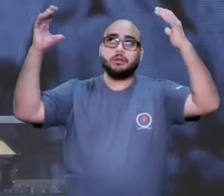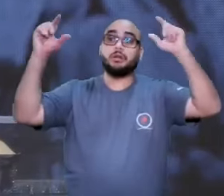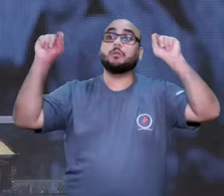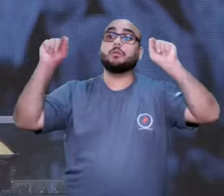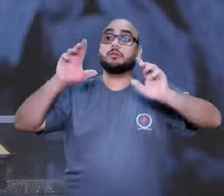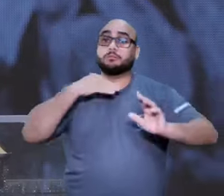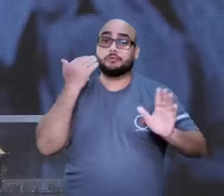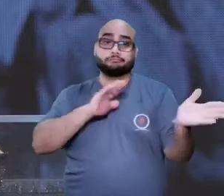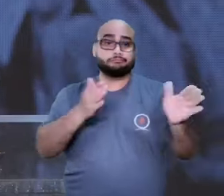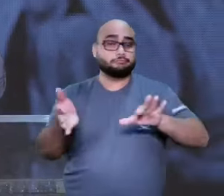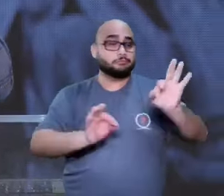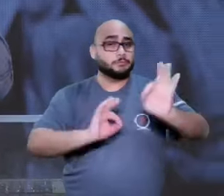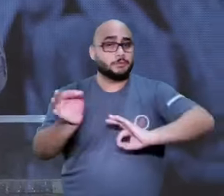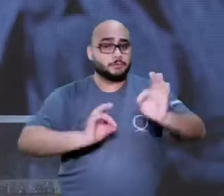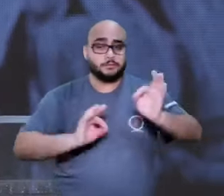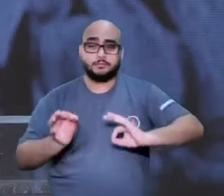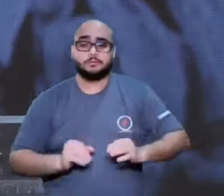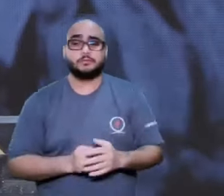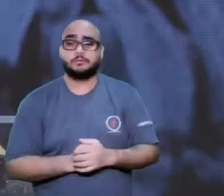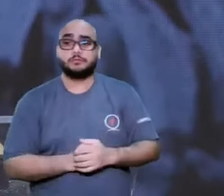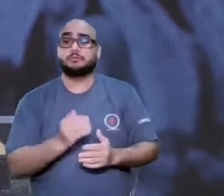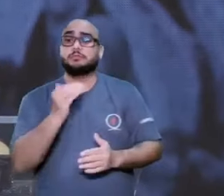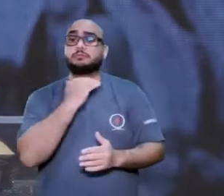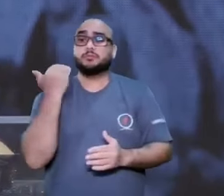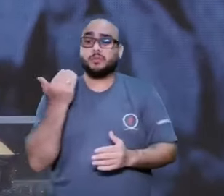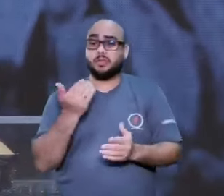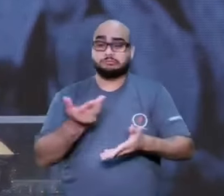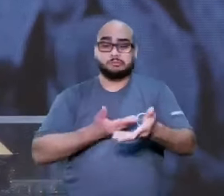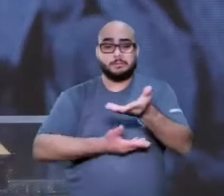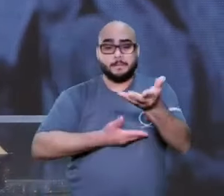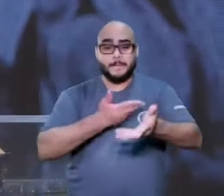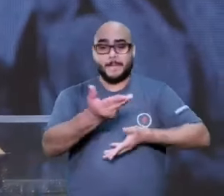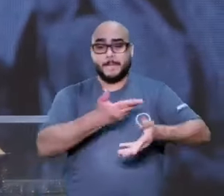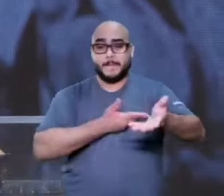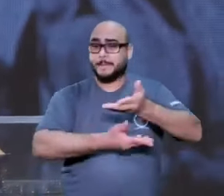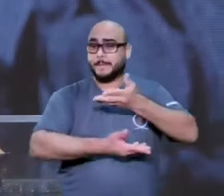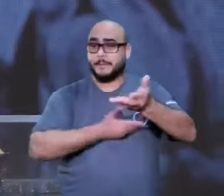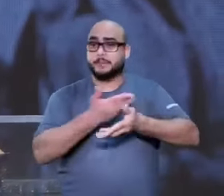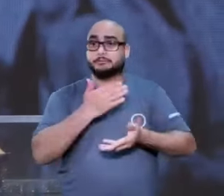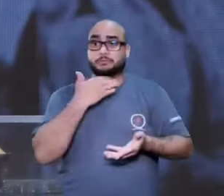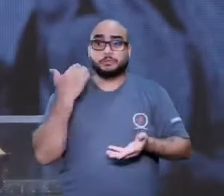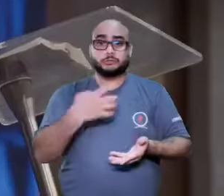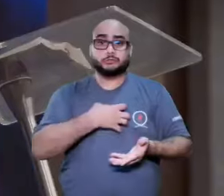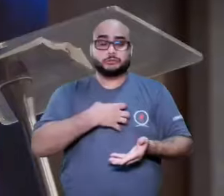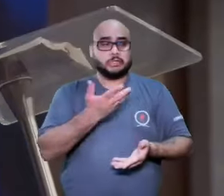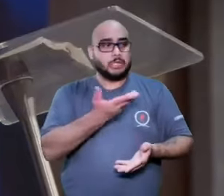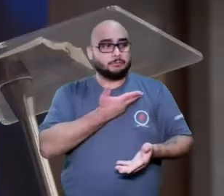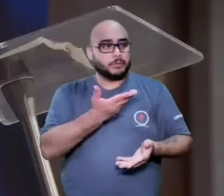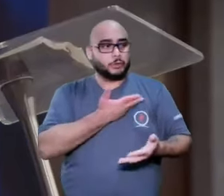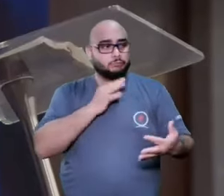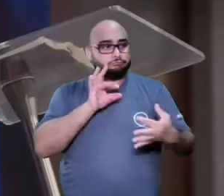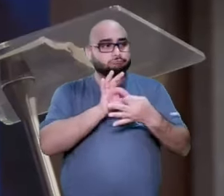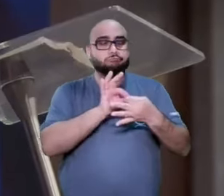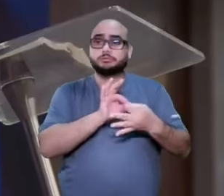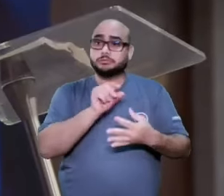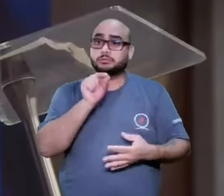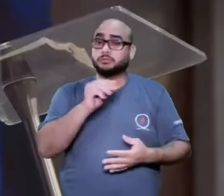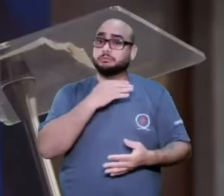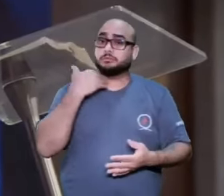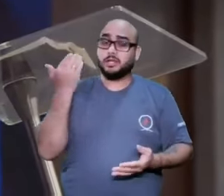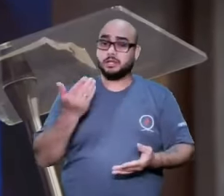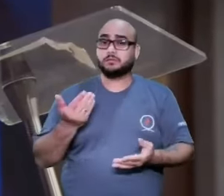seus projetos morreu a comunhão morreu a amizade morreu